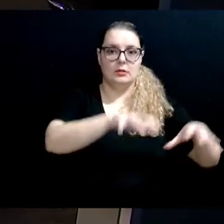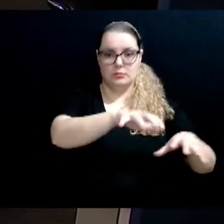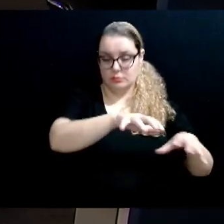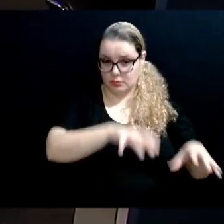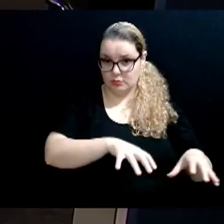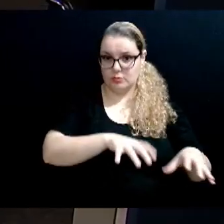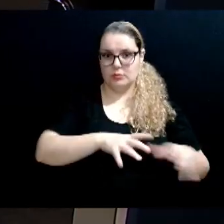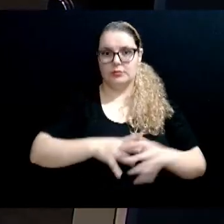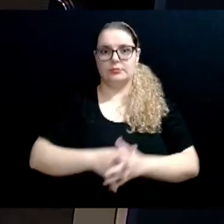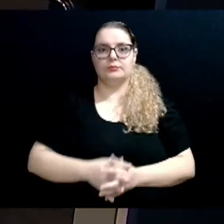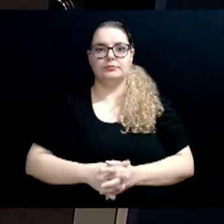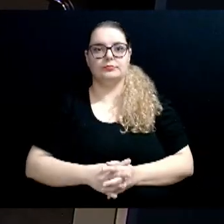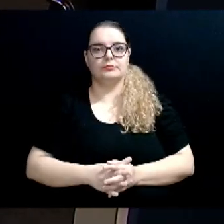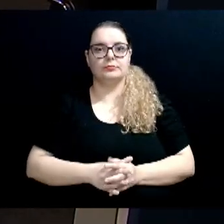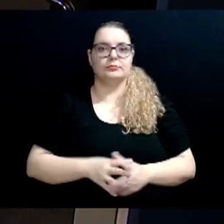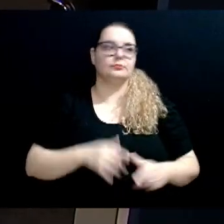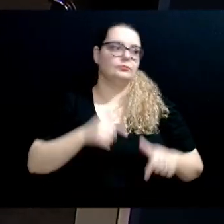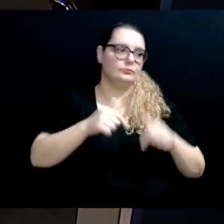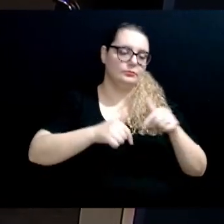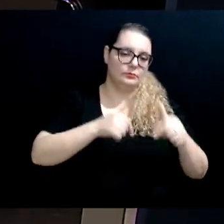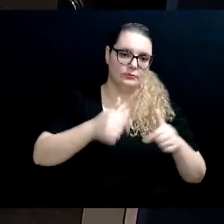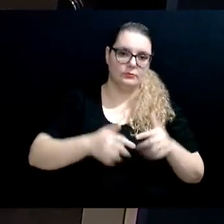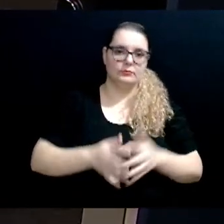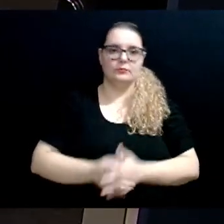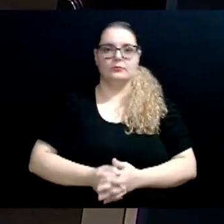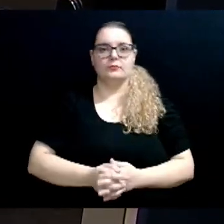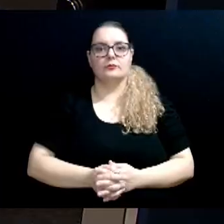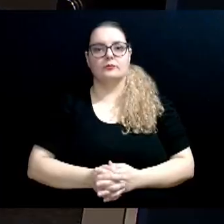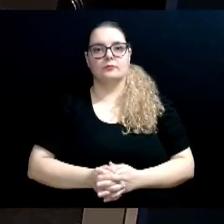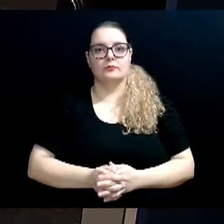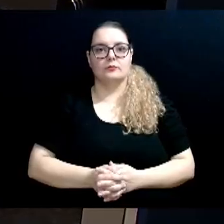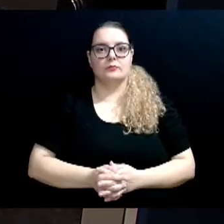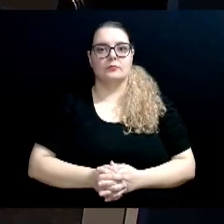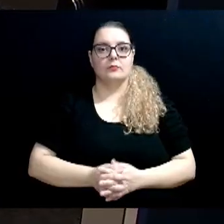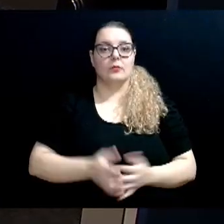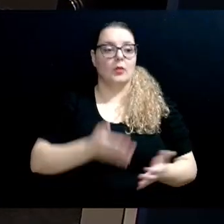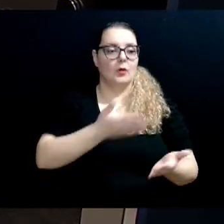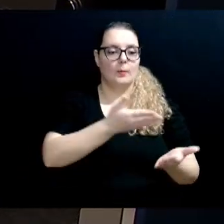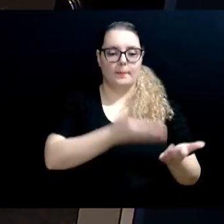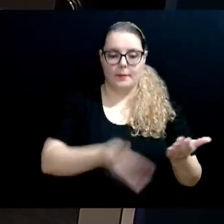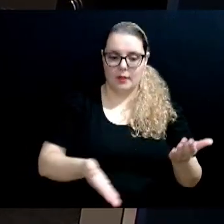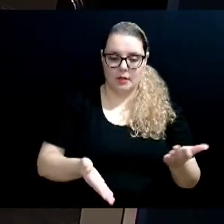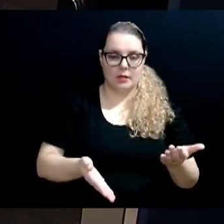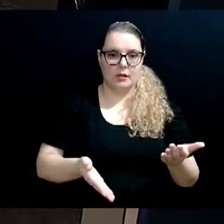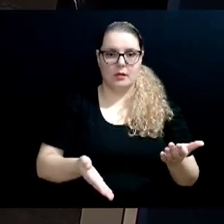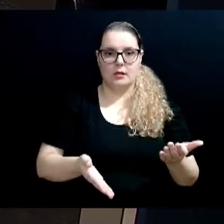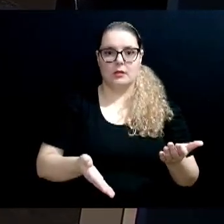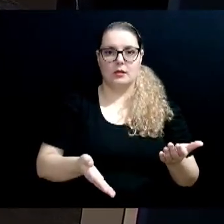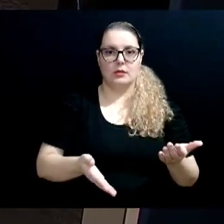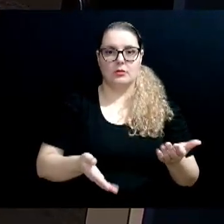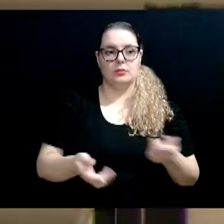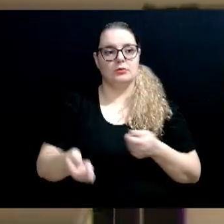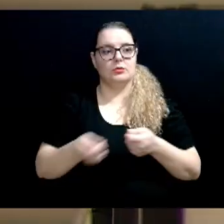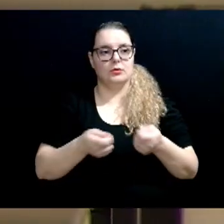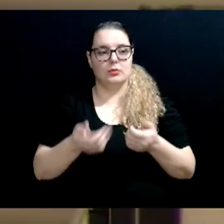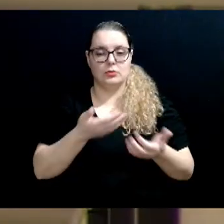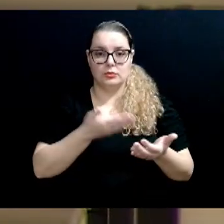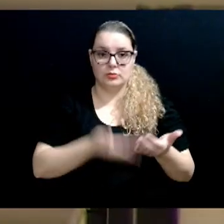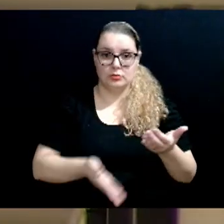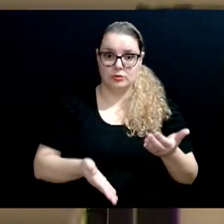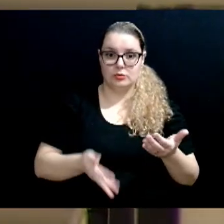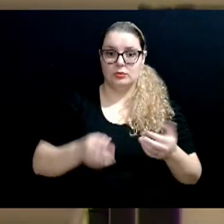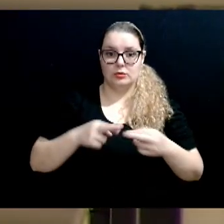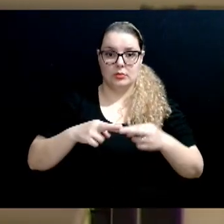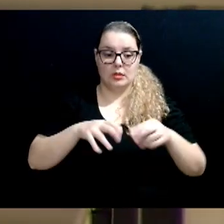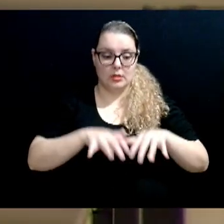trabalho com perdas, com inteligência artificial no controle de perdas na rede de distribuição,